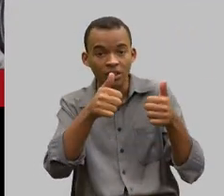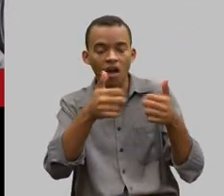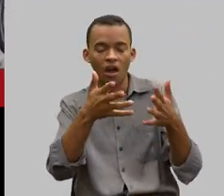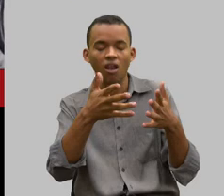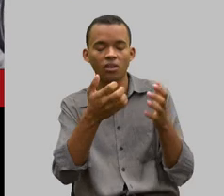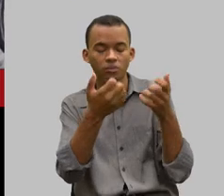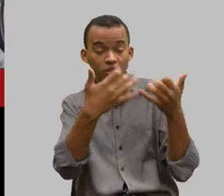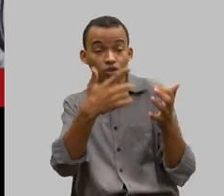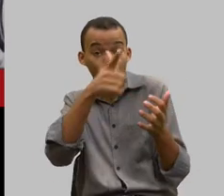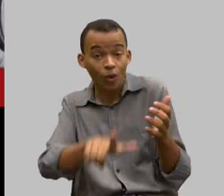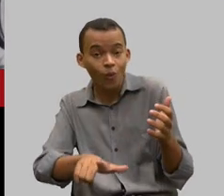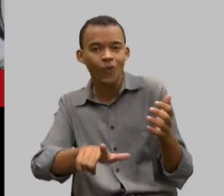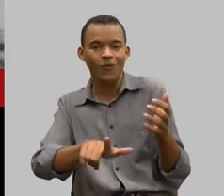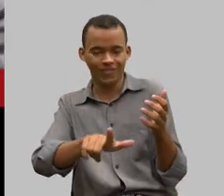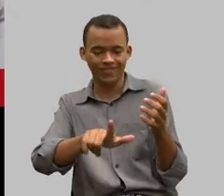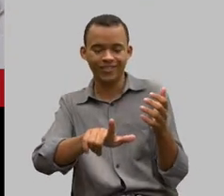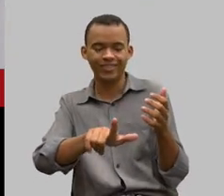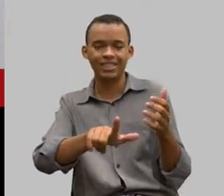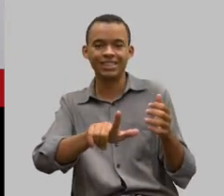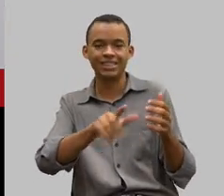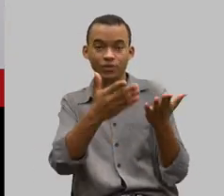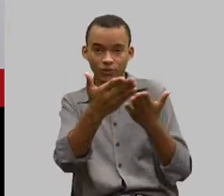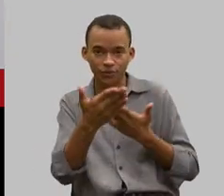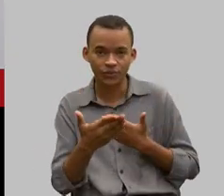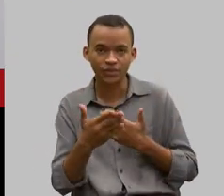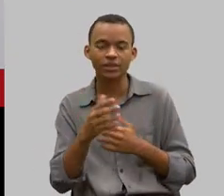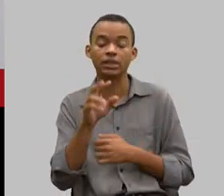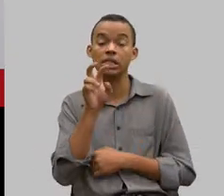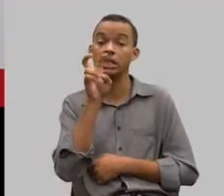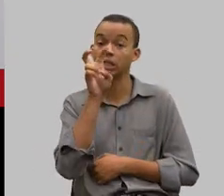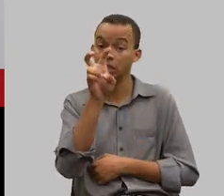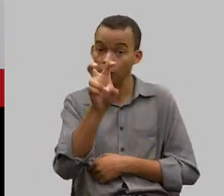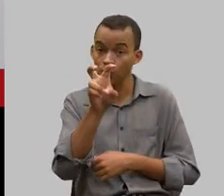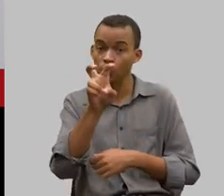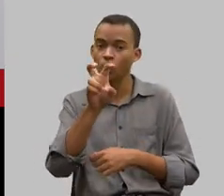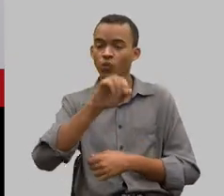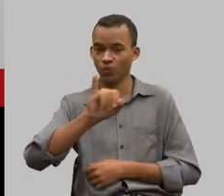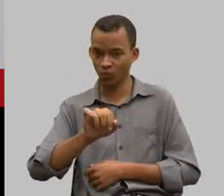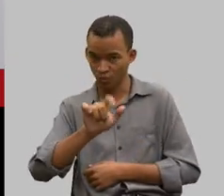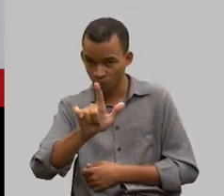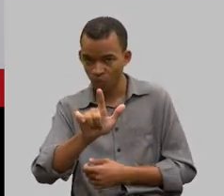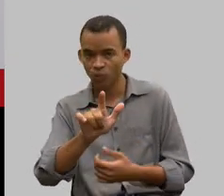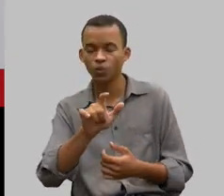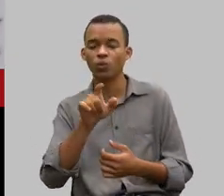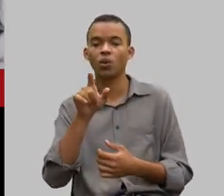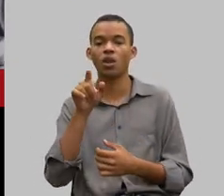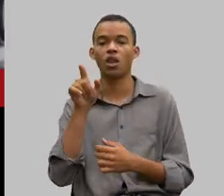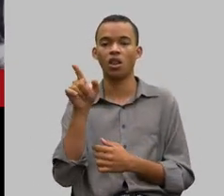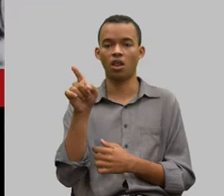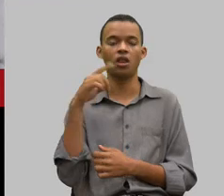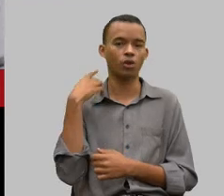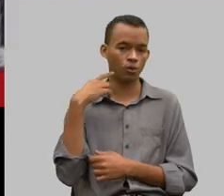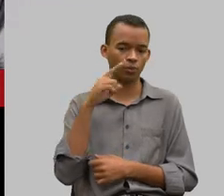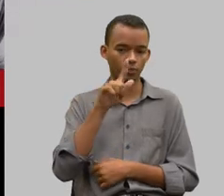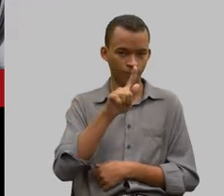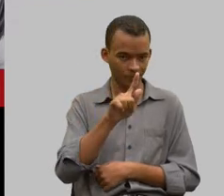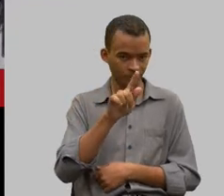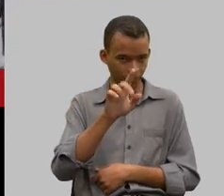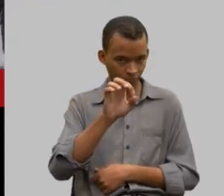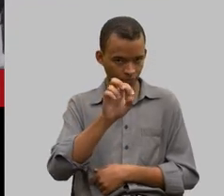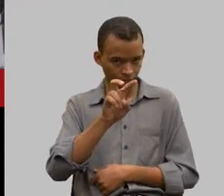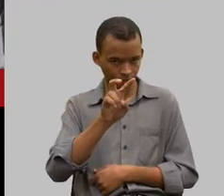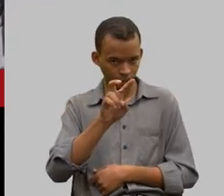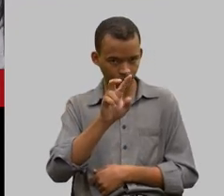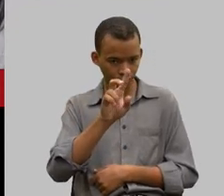Julho vossa excelência receberá lá um convite o deputado Gustavo Valadares já recebeu eh o secretário